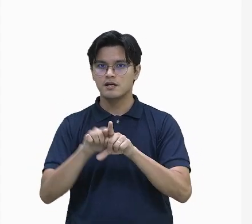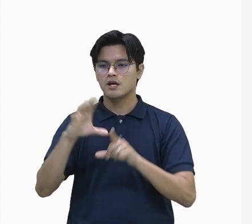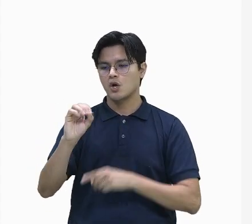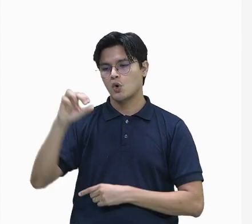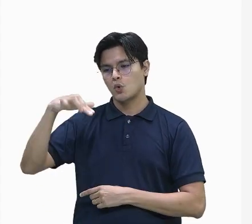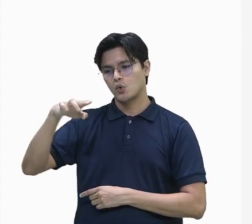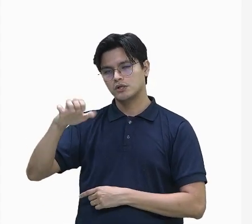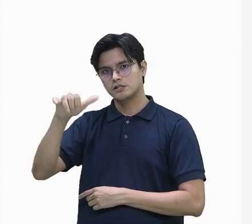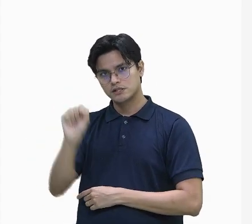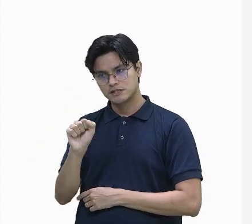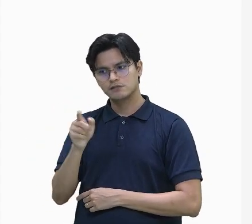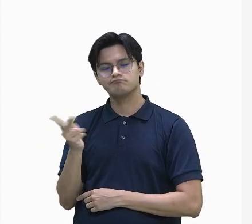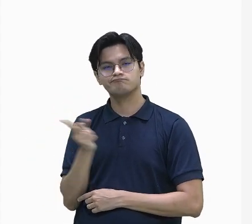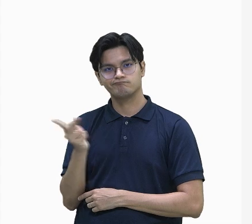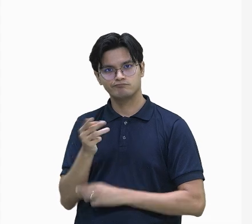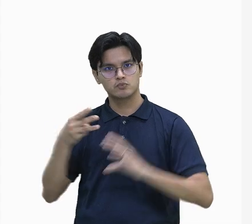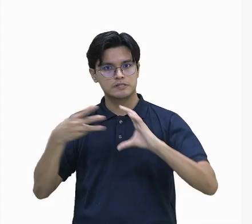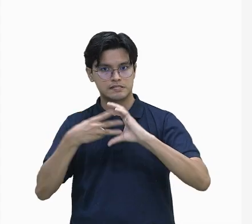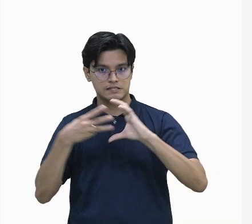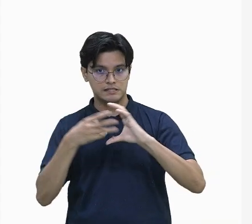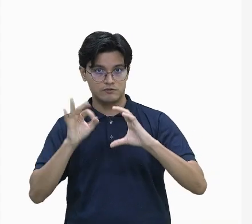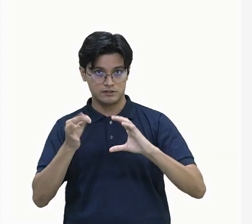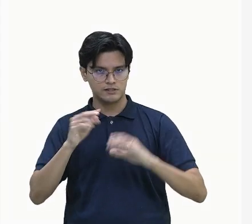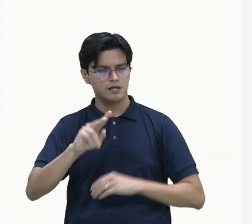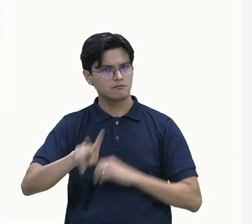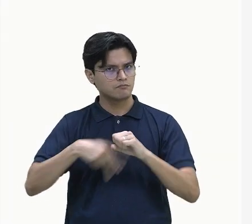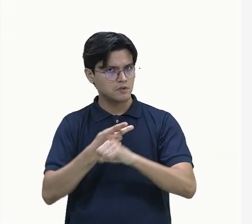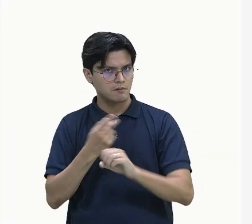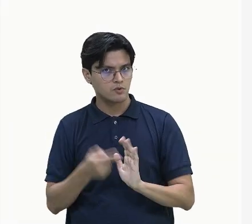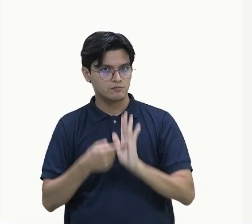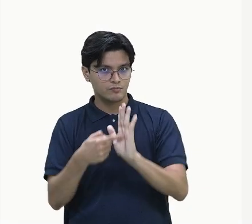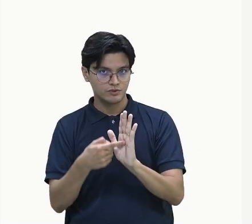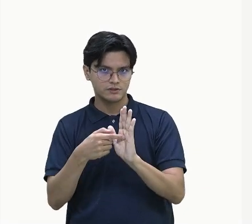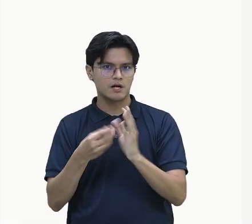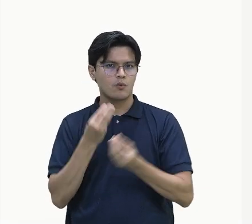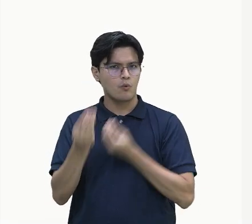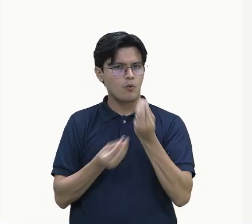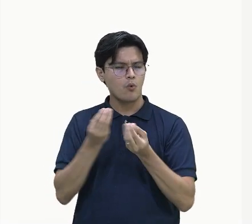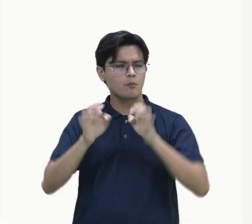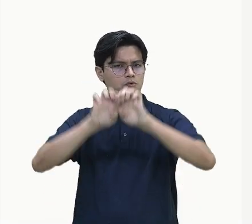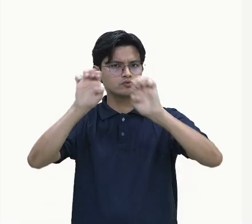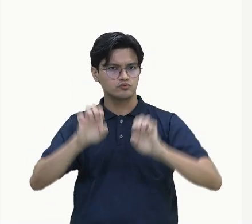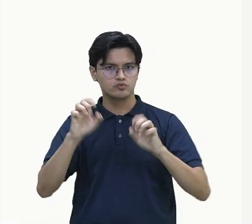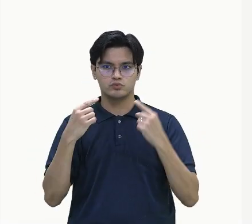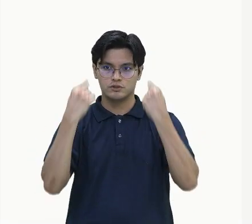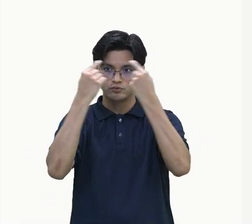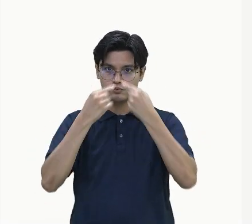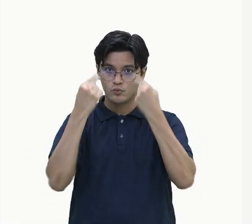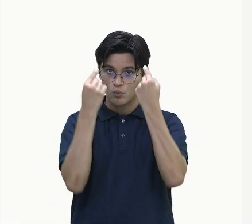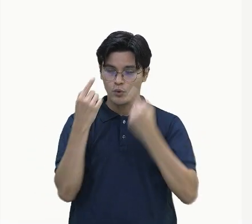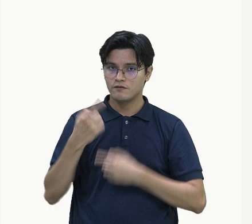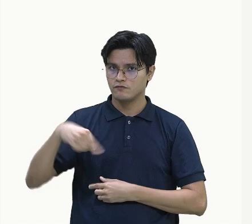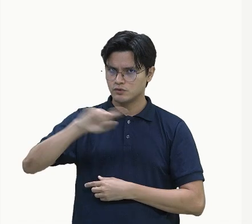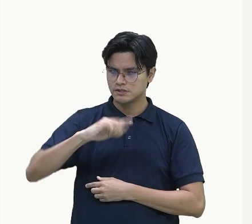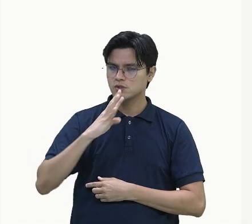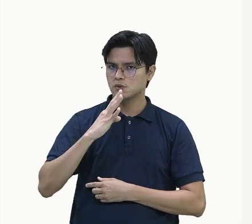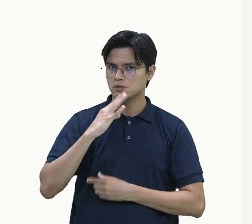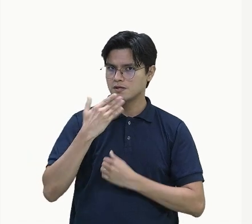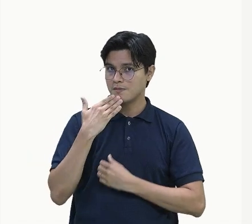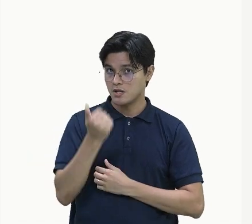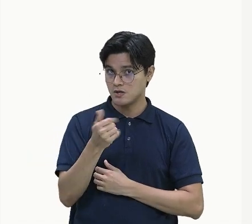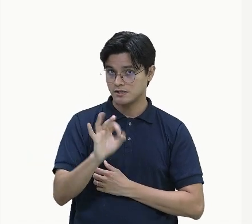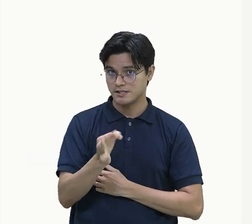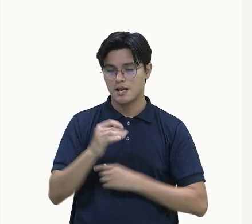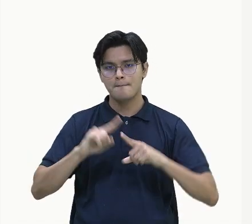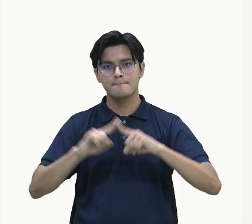gente vai já dar um closezinho aí na parte anatômica para vocês conhecerem melhor, mas posso adiantar para vocês